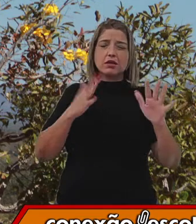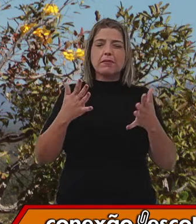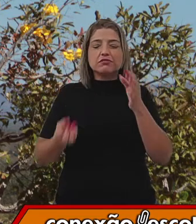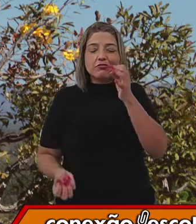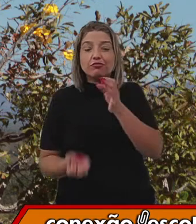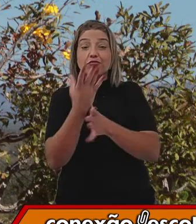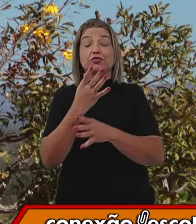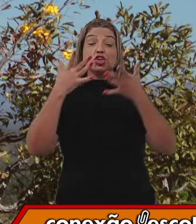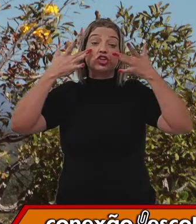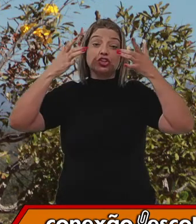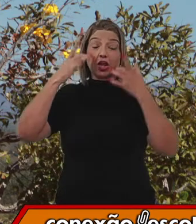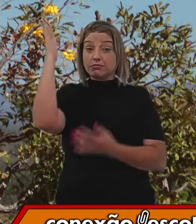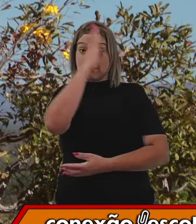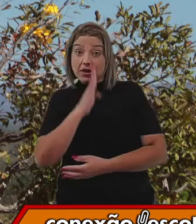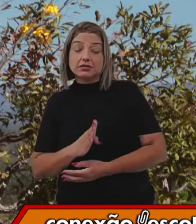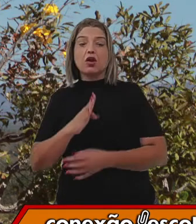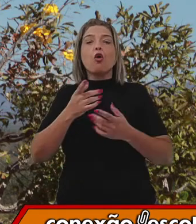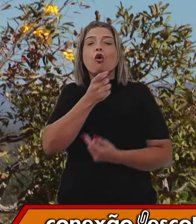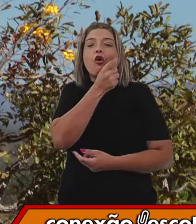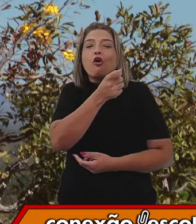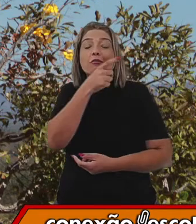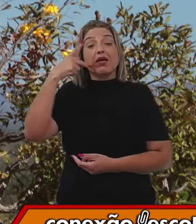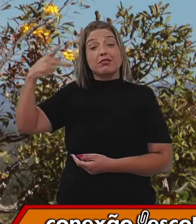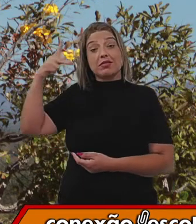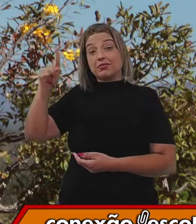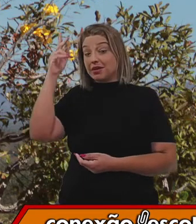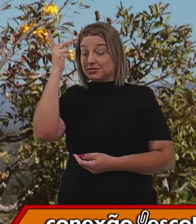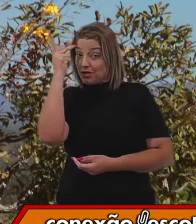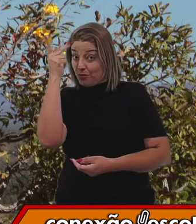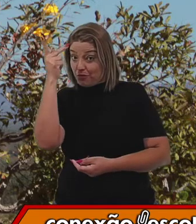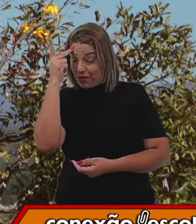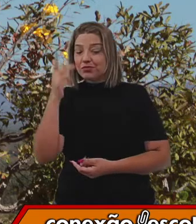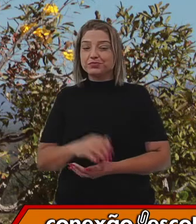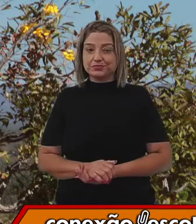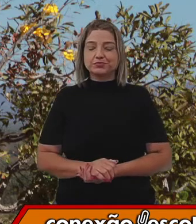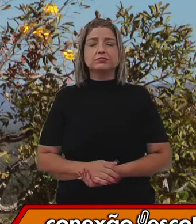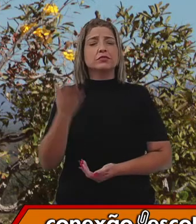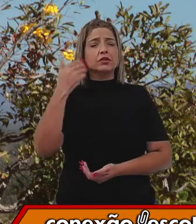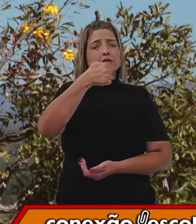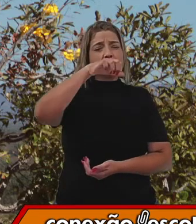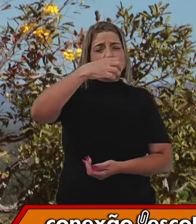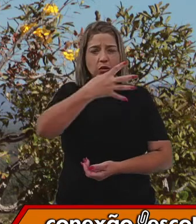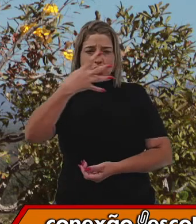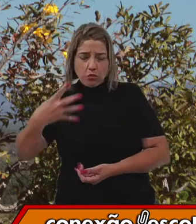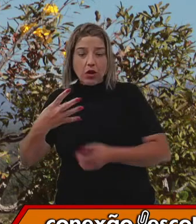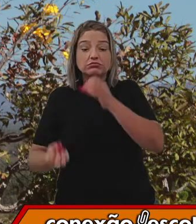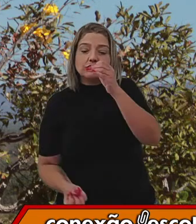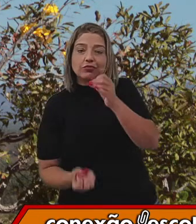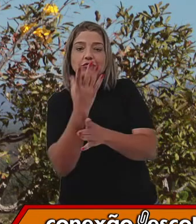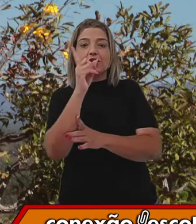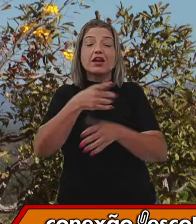Teatro Brasileiro de Comédia, TBC, em São Paulo. Em 44, Abdias do Nascimento fundou o